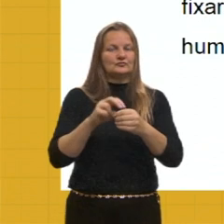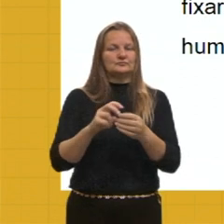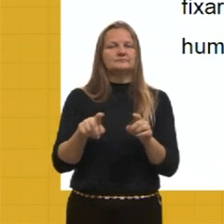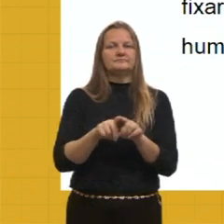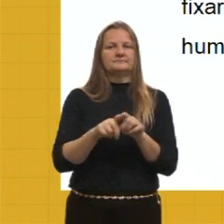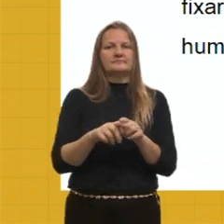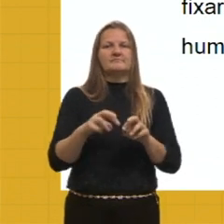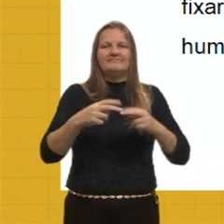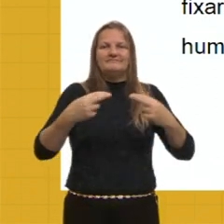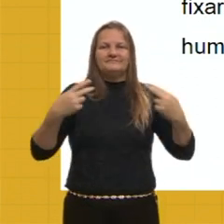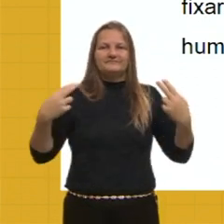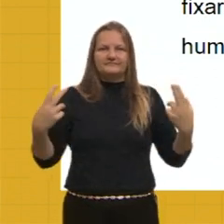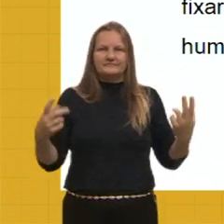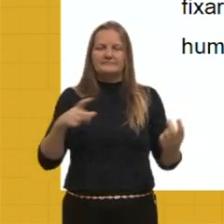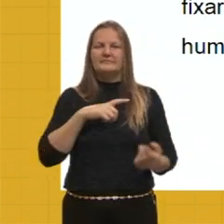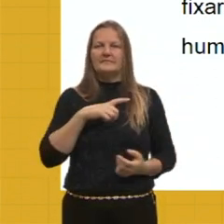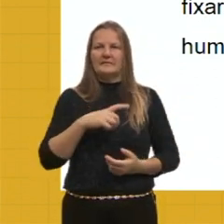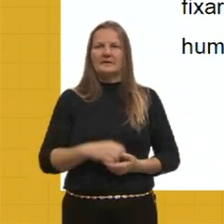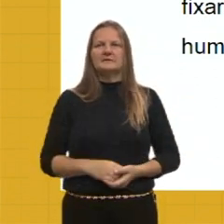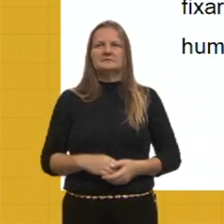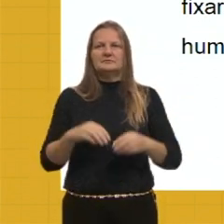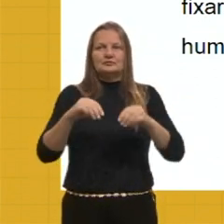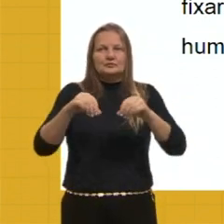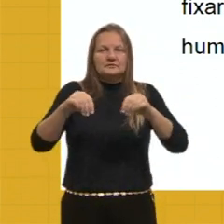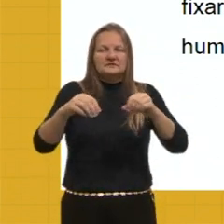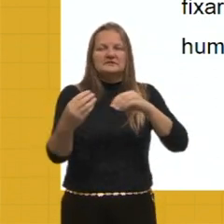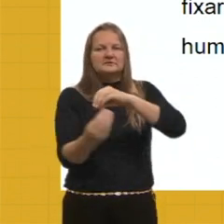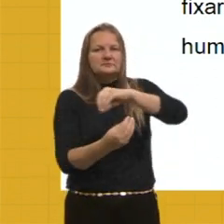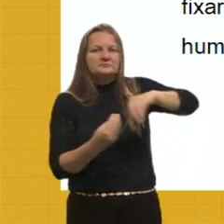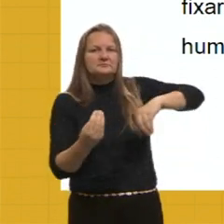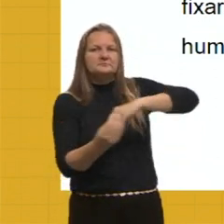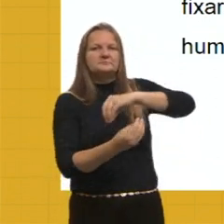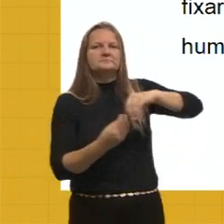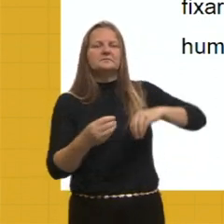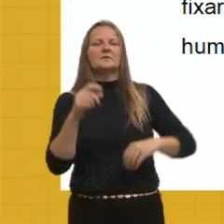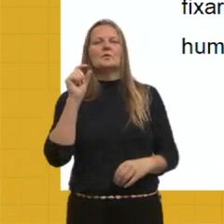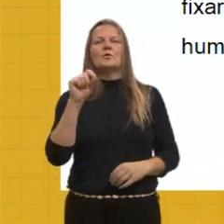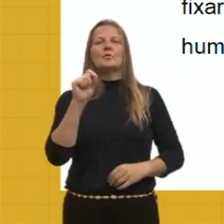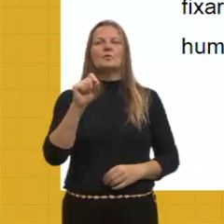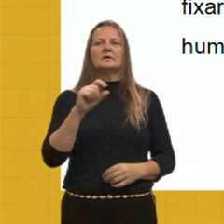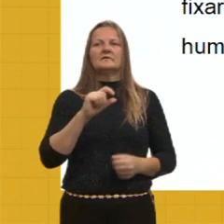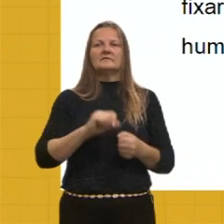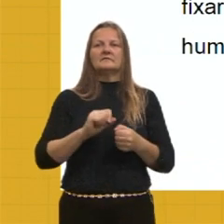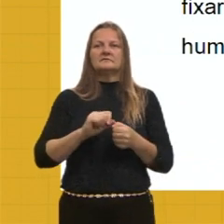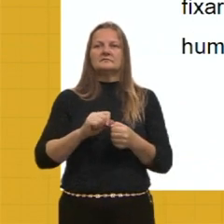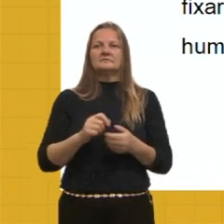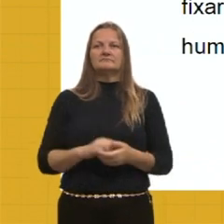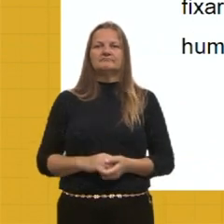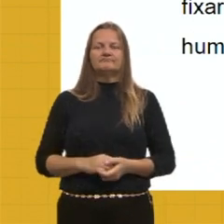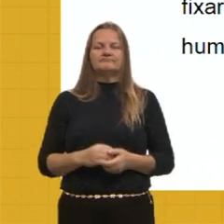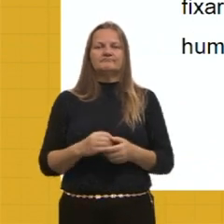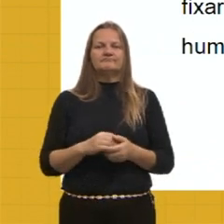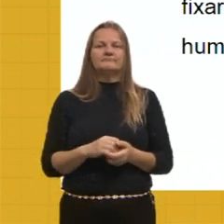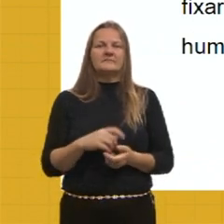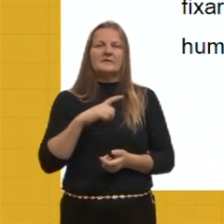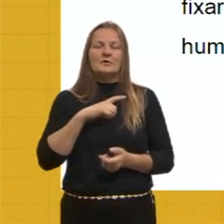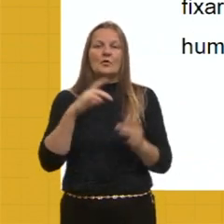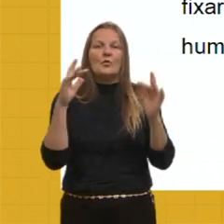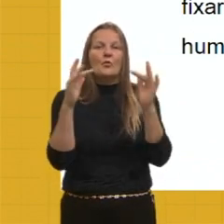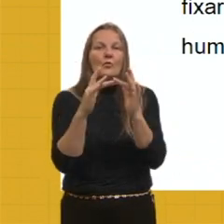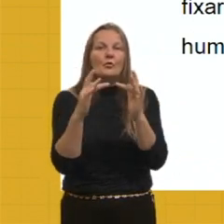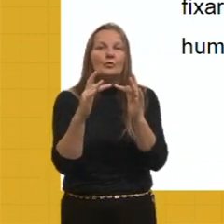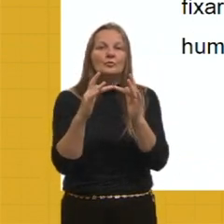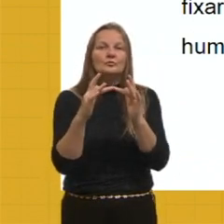coisas aí a gente vê essa substâncias que que faz também causa claro que em contato